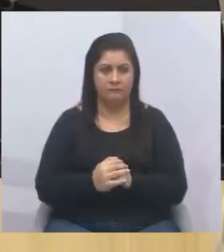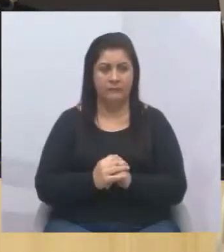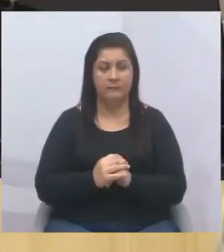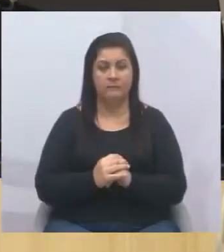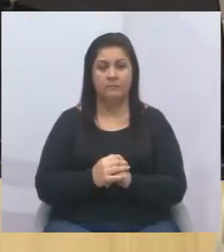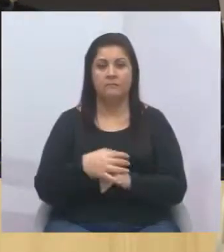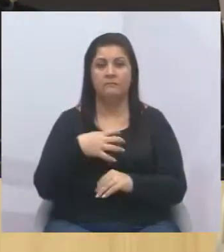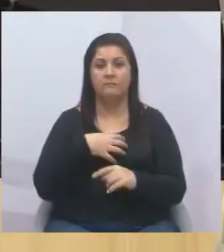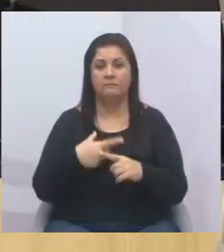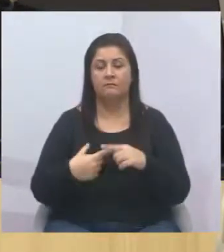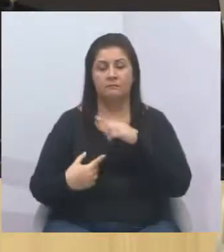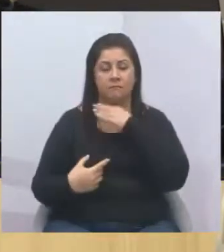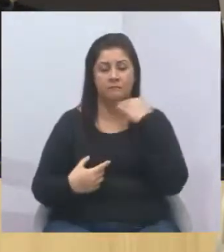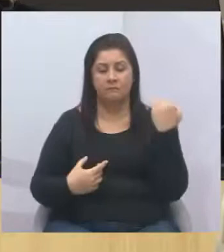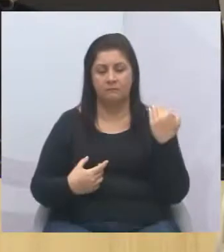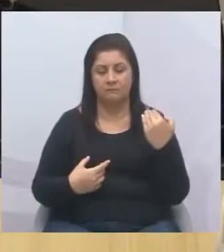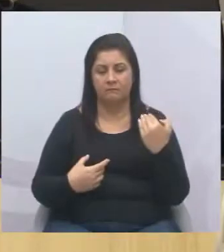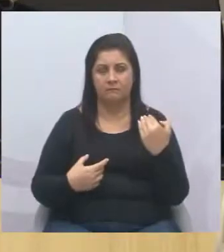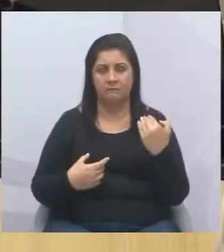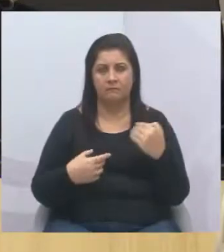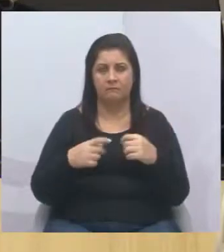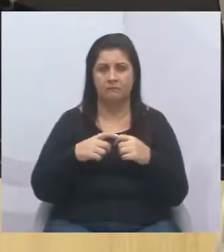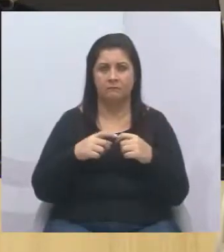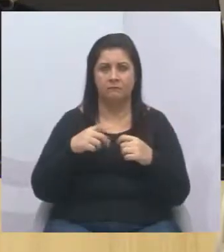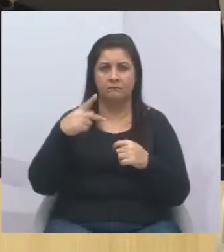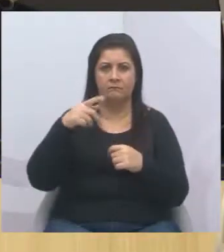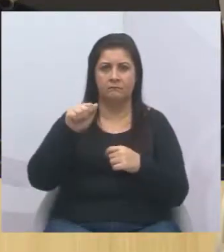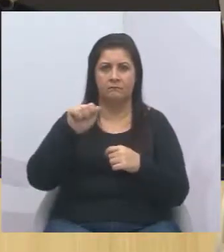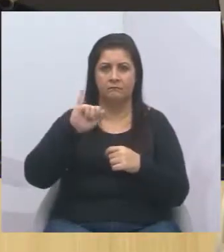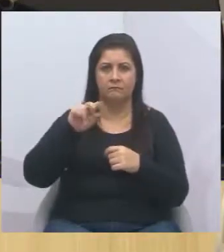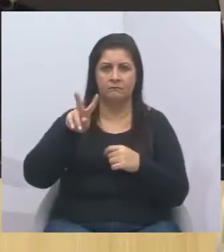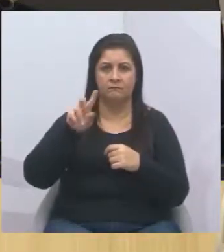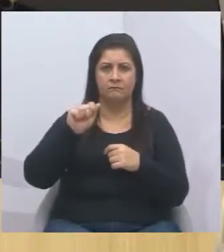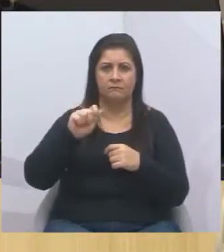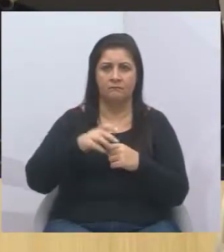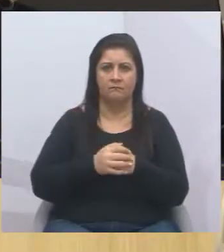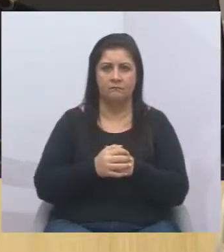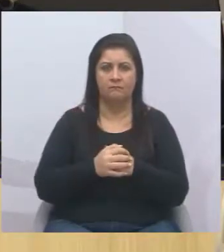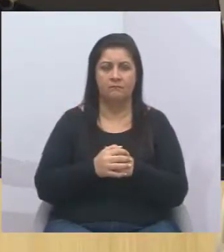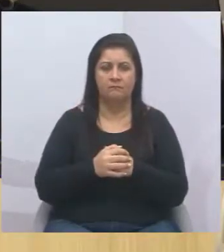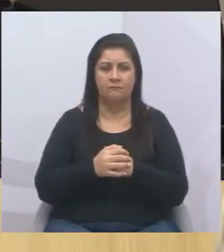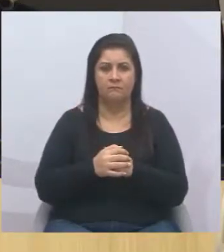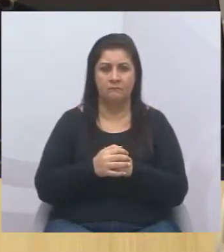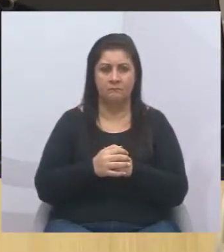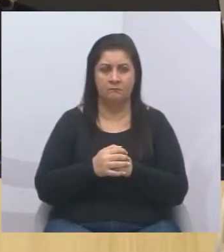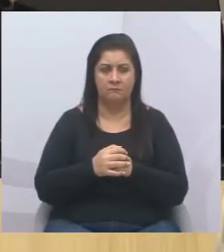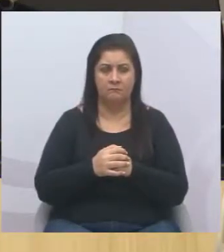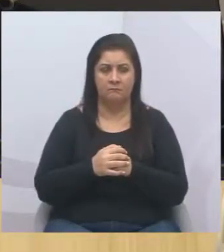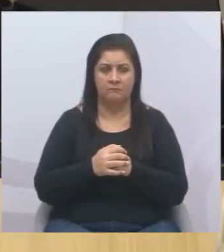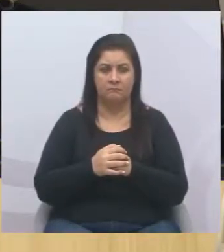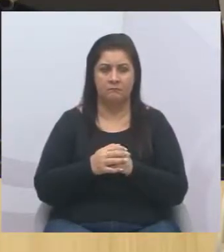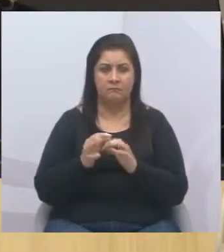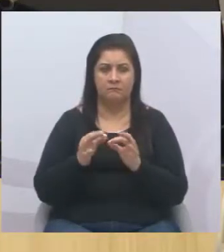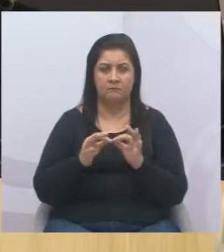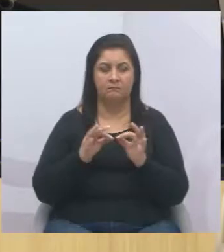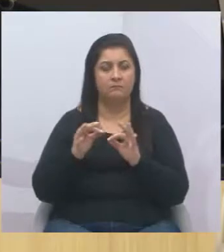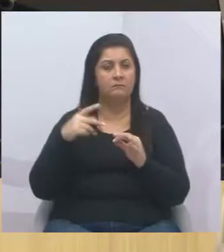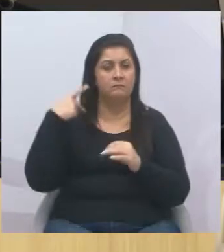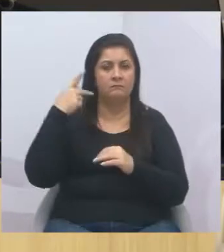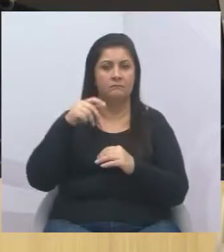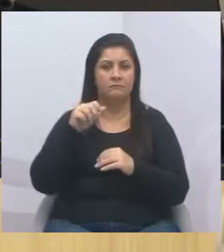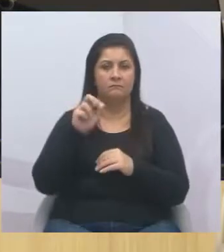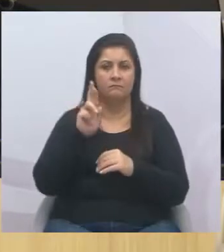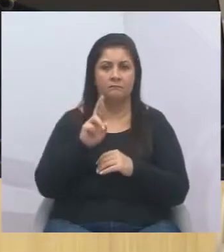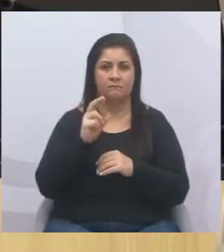Voto de pesar pelo falecimento do Dr. Paiva Ferreira, falecido em 14 de agosto de 2021. Voto formulado pelo vereador